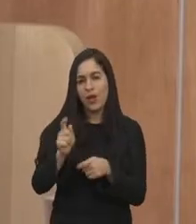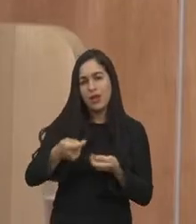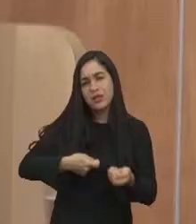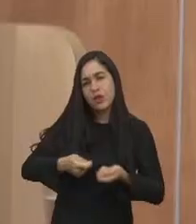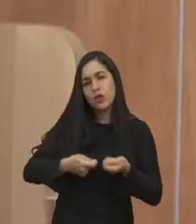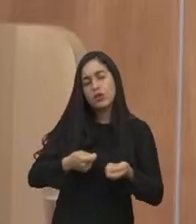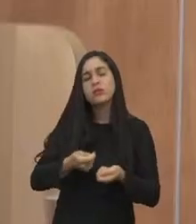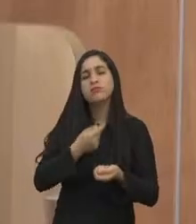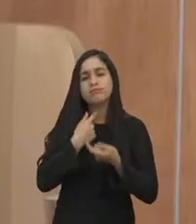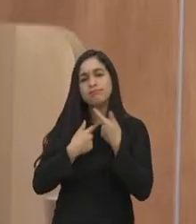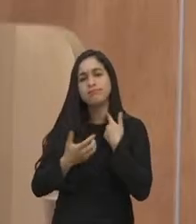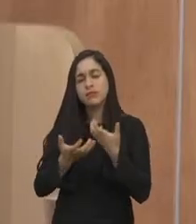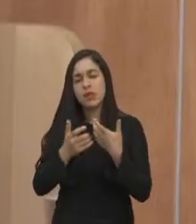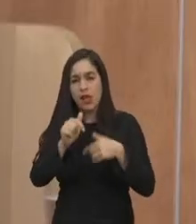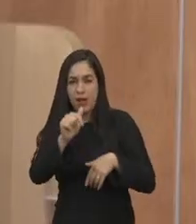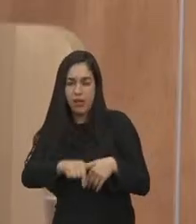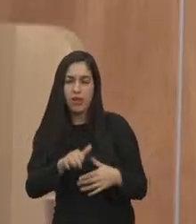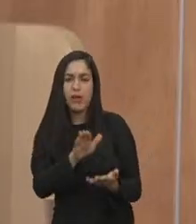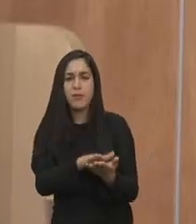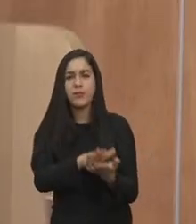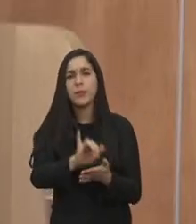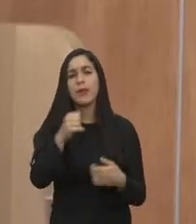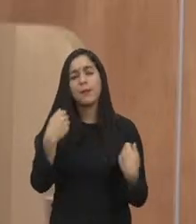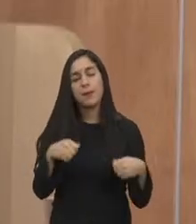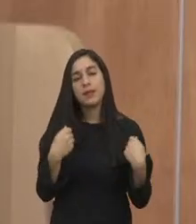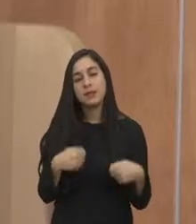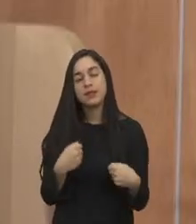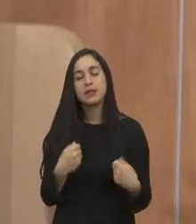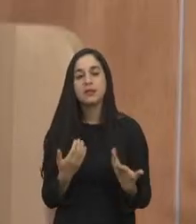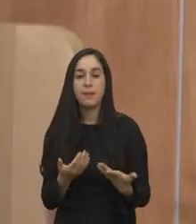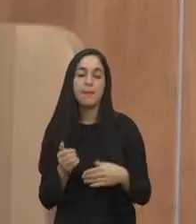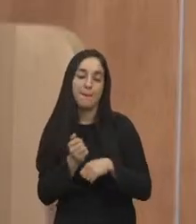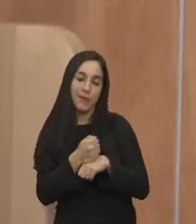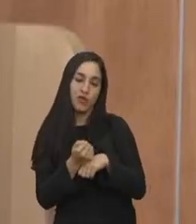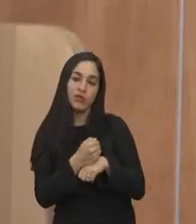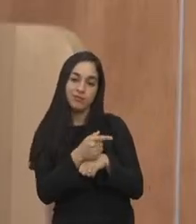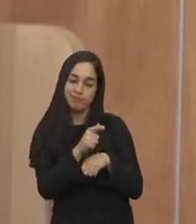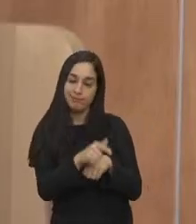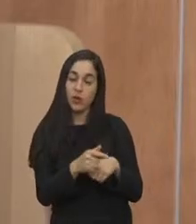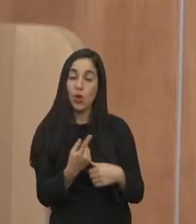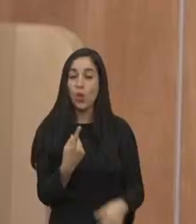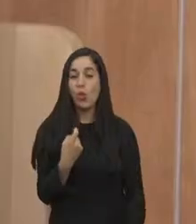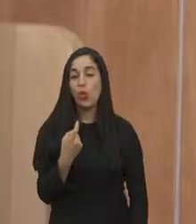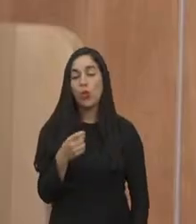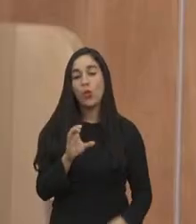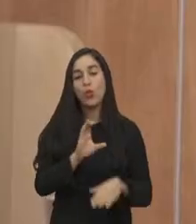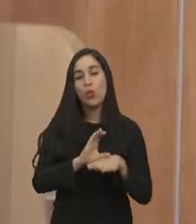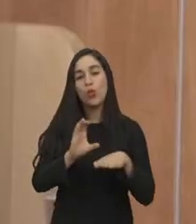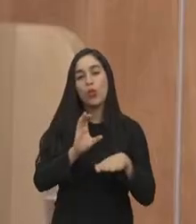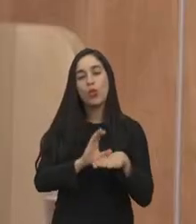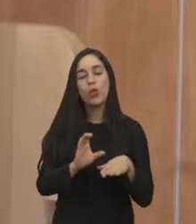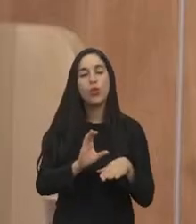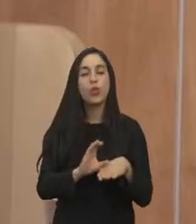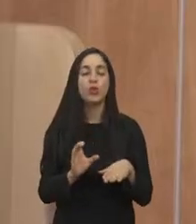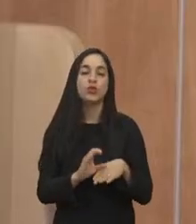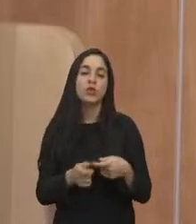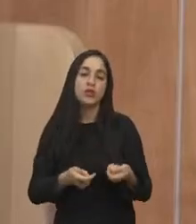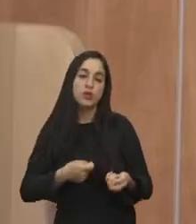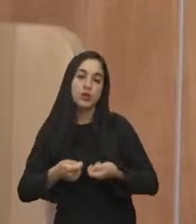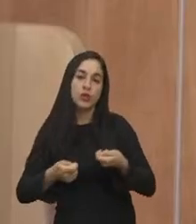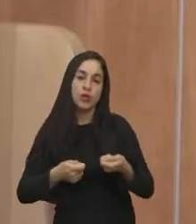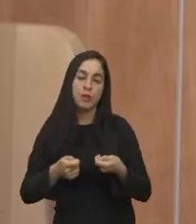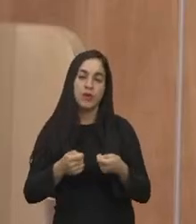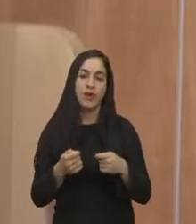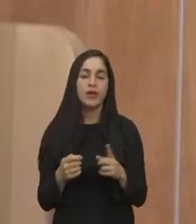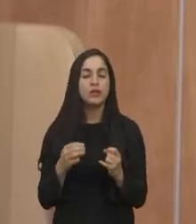tem essa demanda realmente aqui em Jacareí, e seria interessantíssimo para nós, porque seria o único curso de economia do Instituto Federal, seria aqui